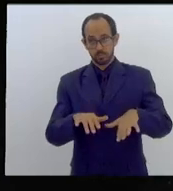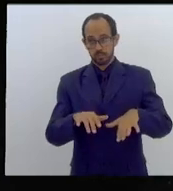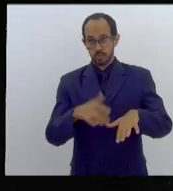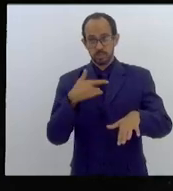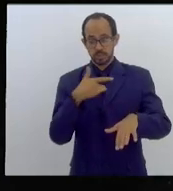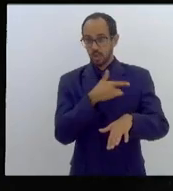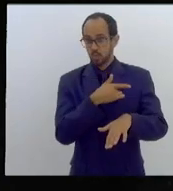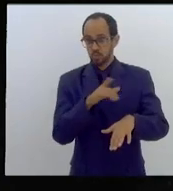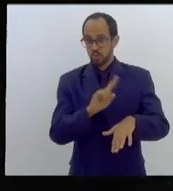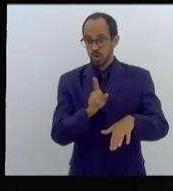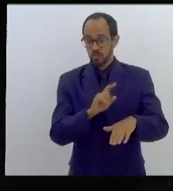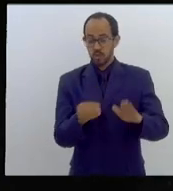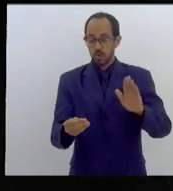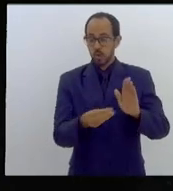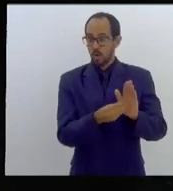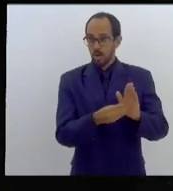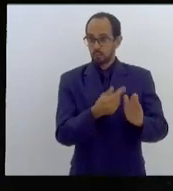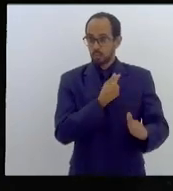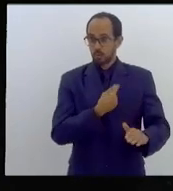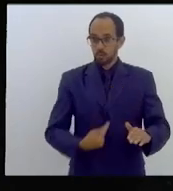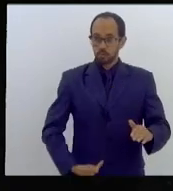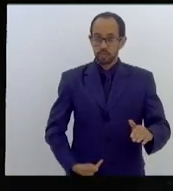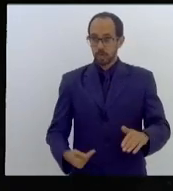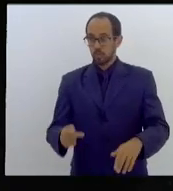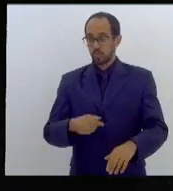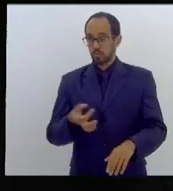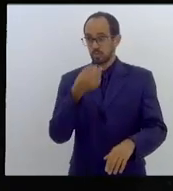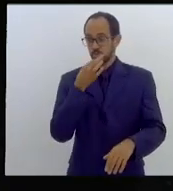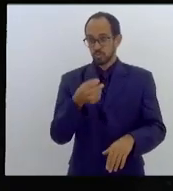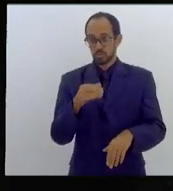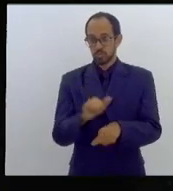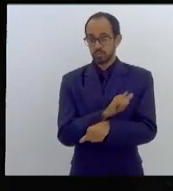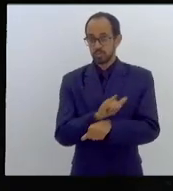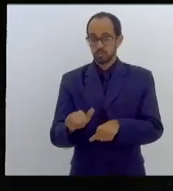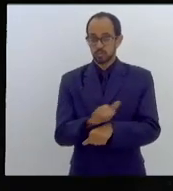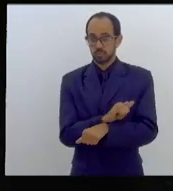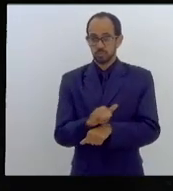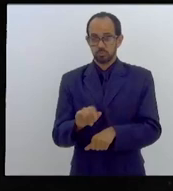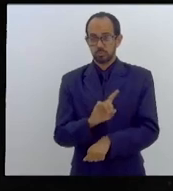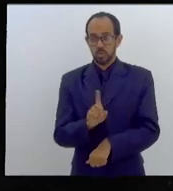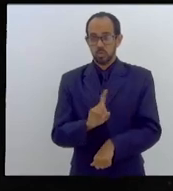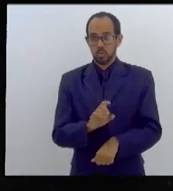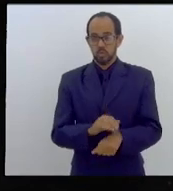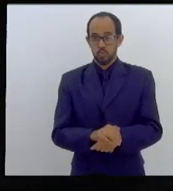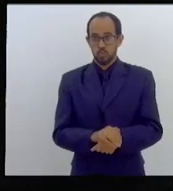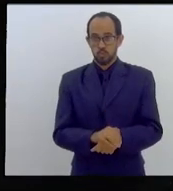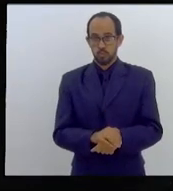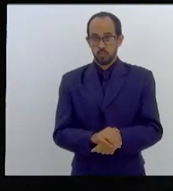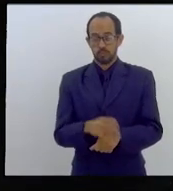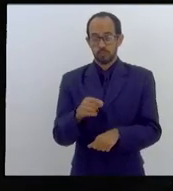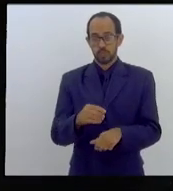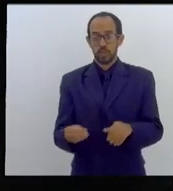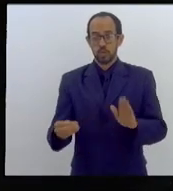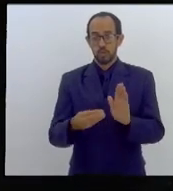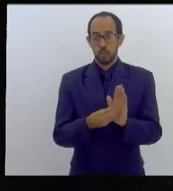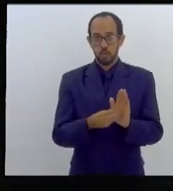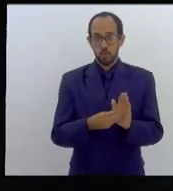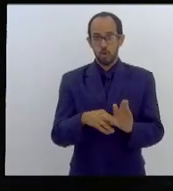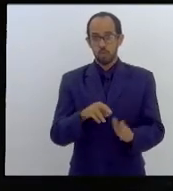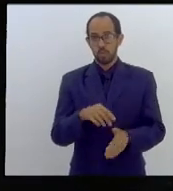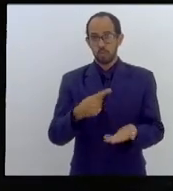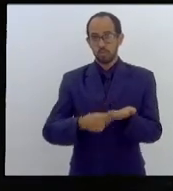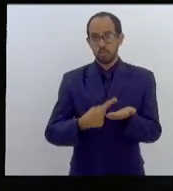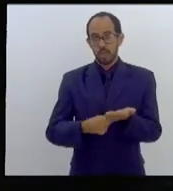pelo governo como uma indicação estratégica, como uma ação estratégica. Ele entrou no Pacto Rio a partir